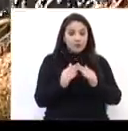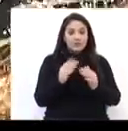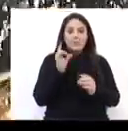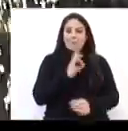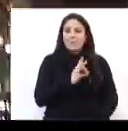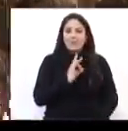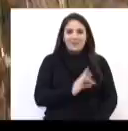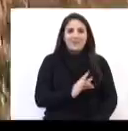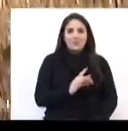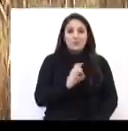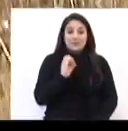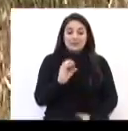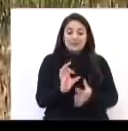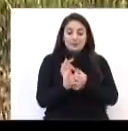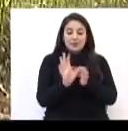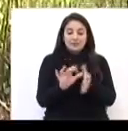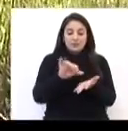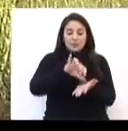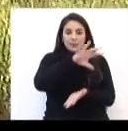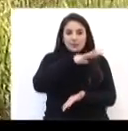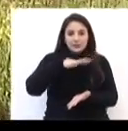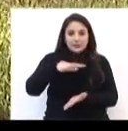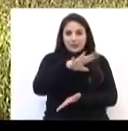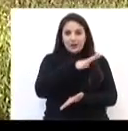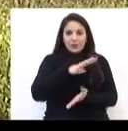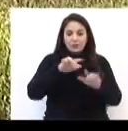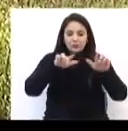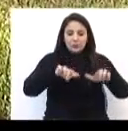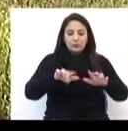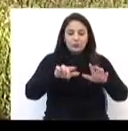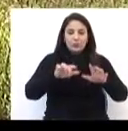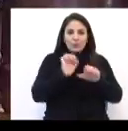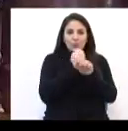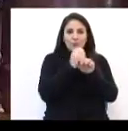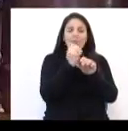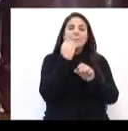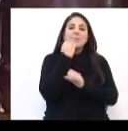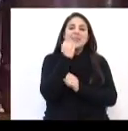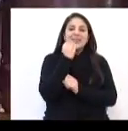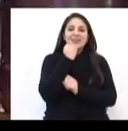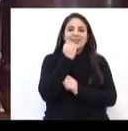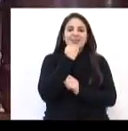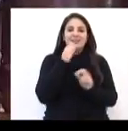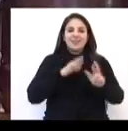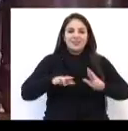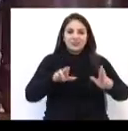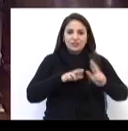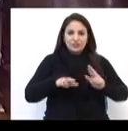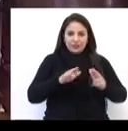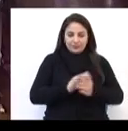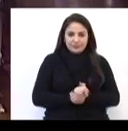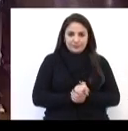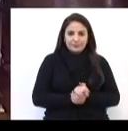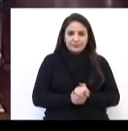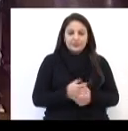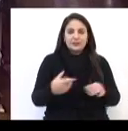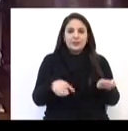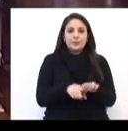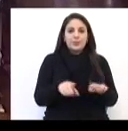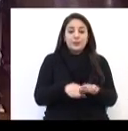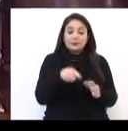com a notícia de licenciamento ambiental de uma pedreira na região. Na tentativa de impedir a instalação